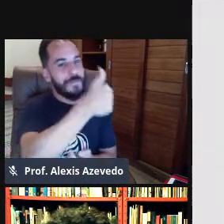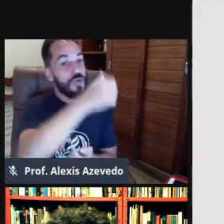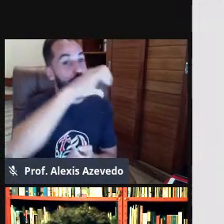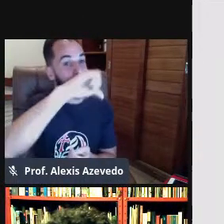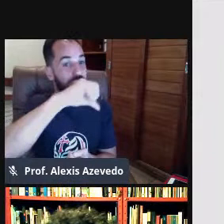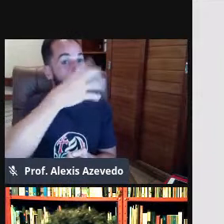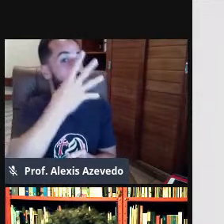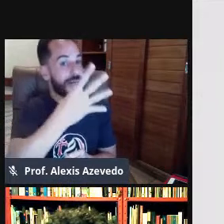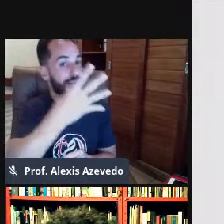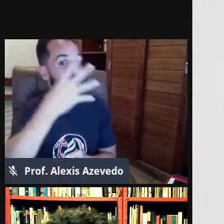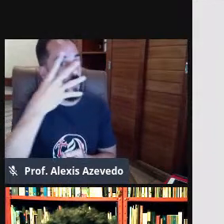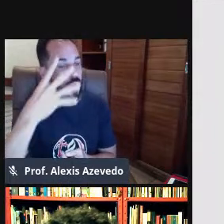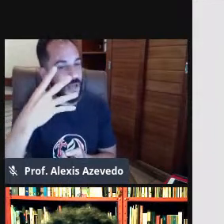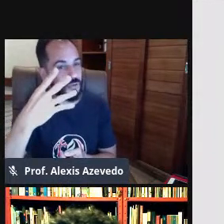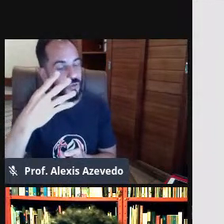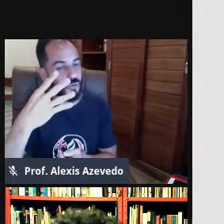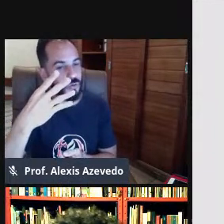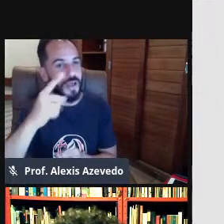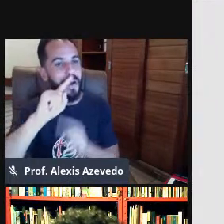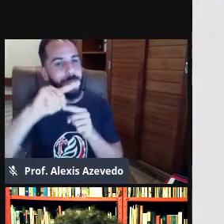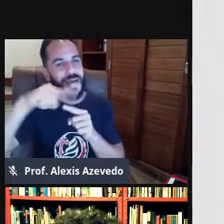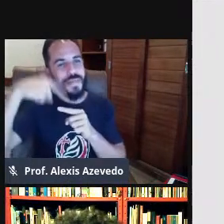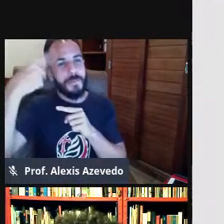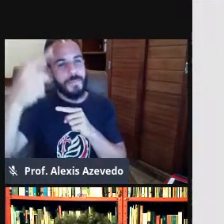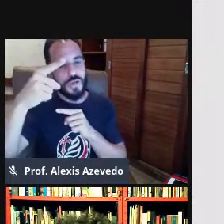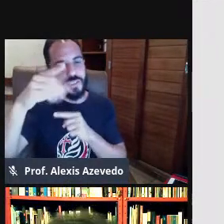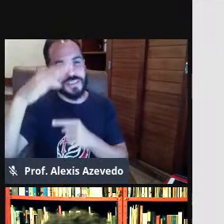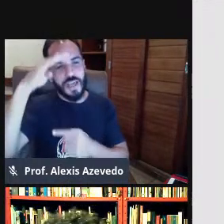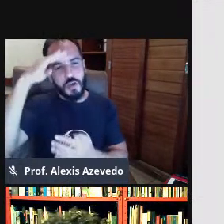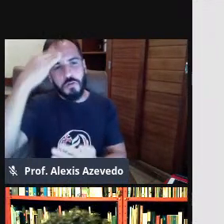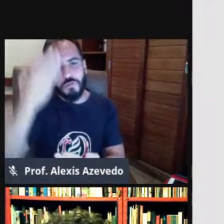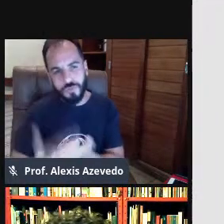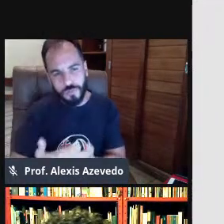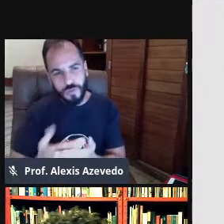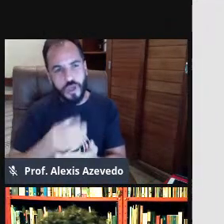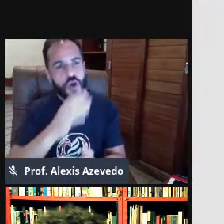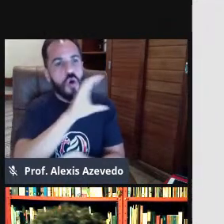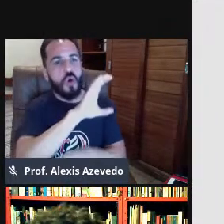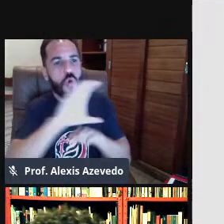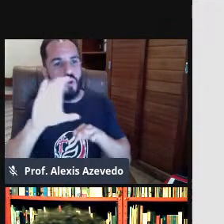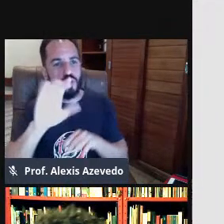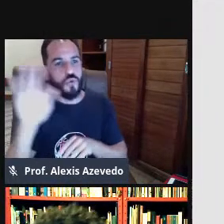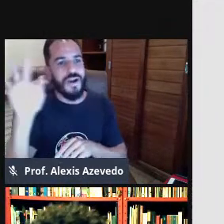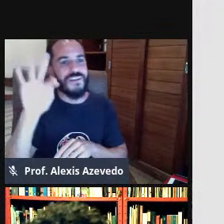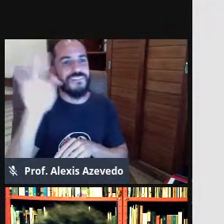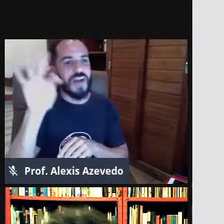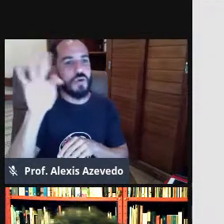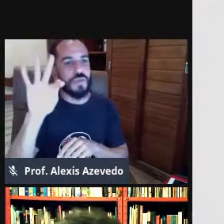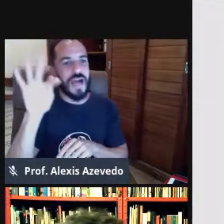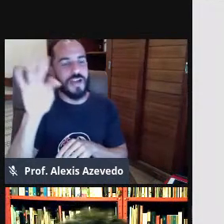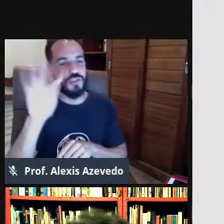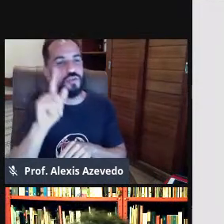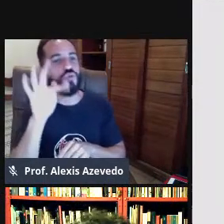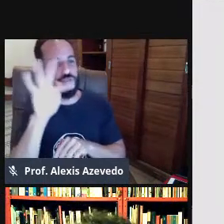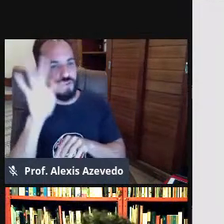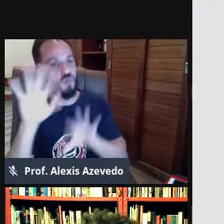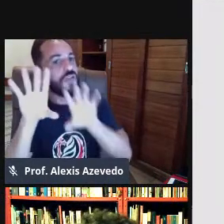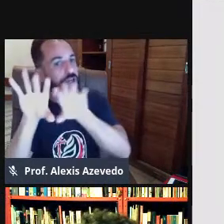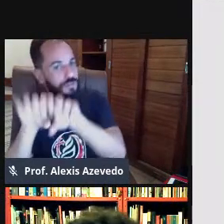1944, mas o seu reconhecimento como curso superior pelo Conselho Estadual de Educação,